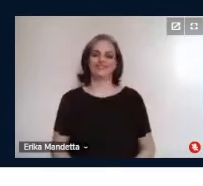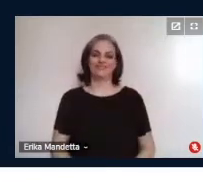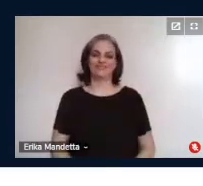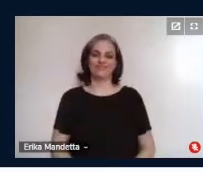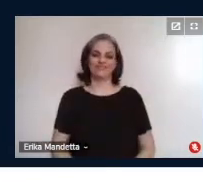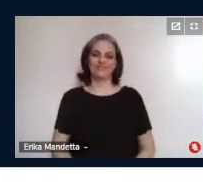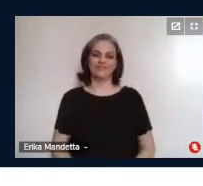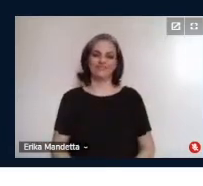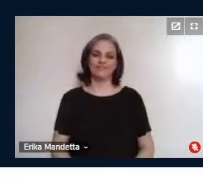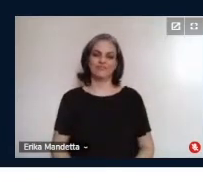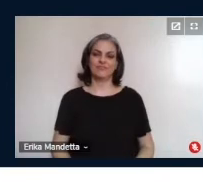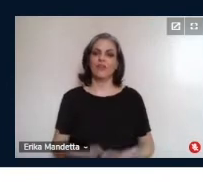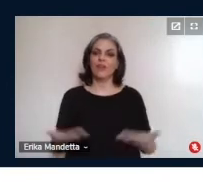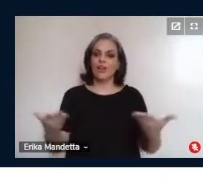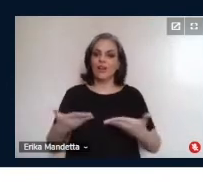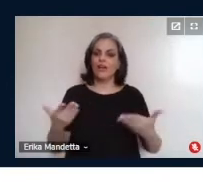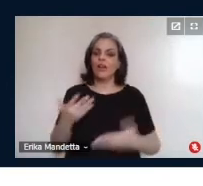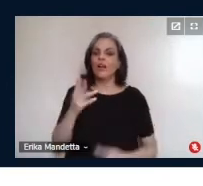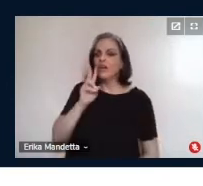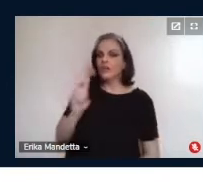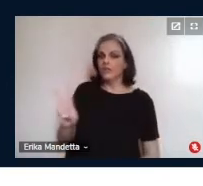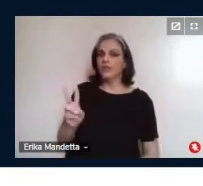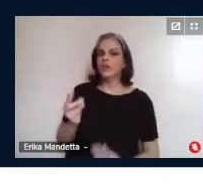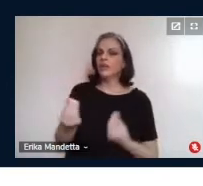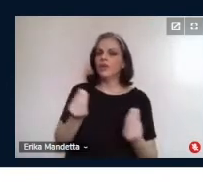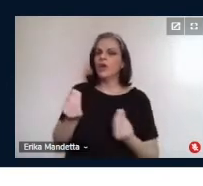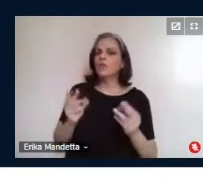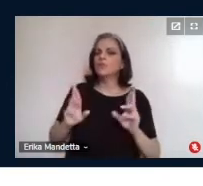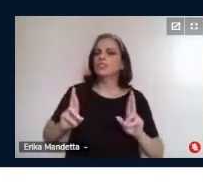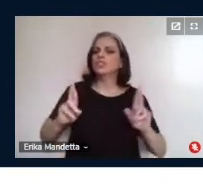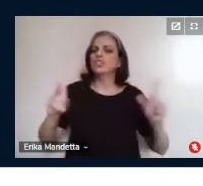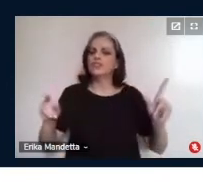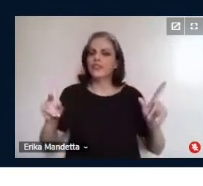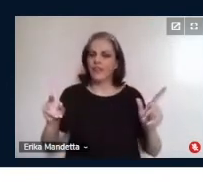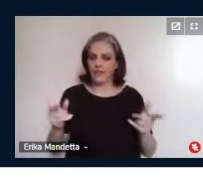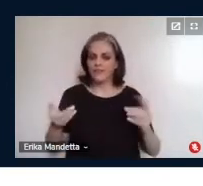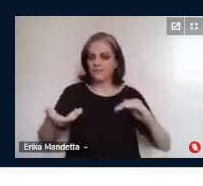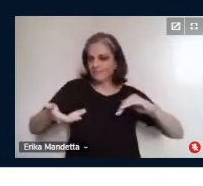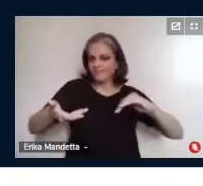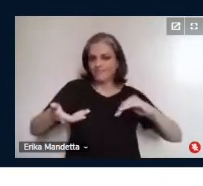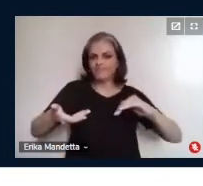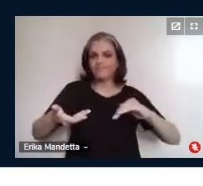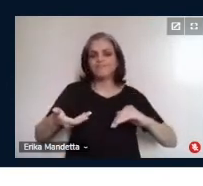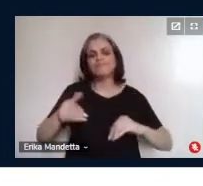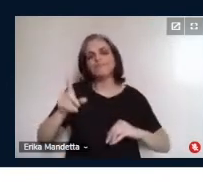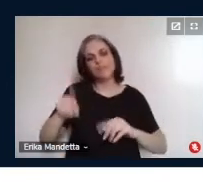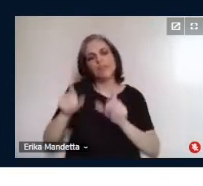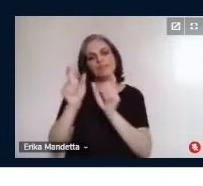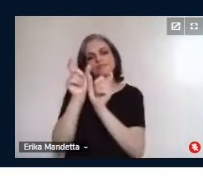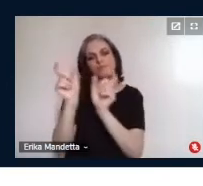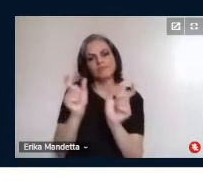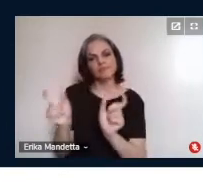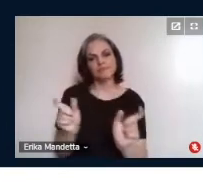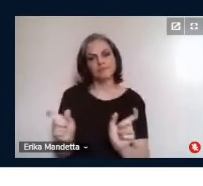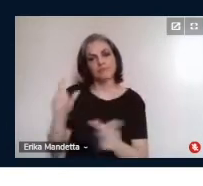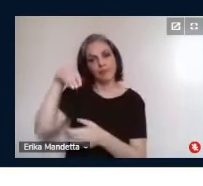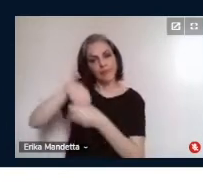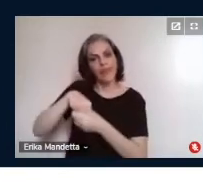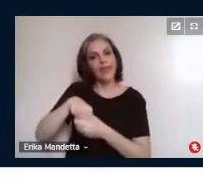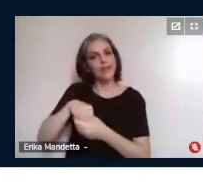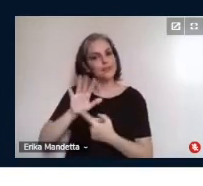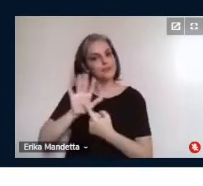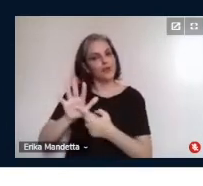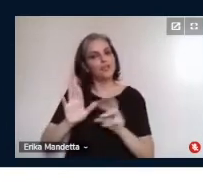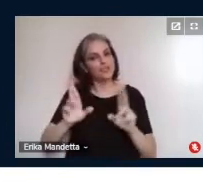Aí eu mostro um pouquinho da diferença por meio do próprio organograma dos órgãos, à